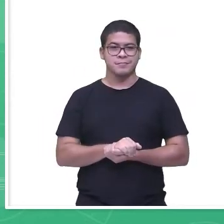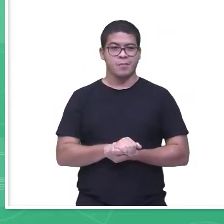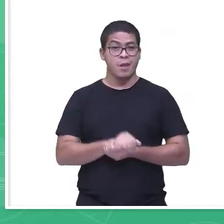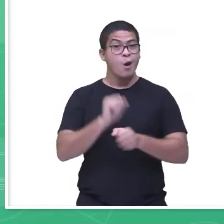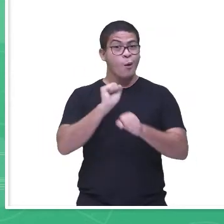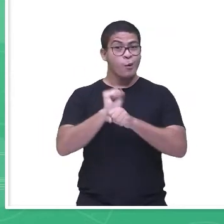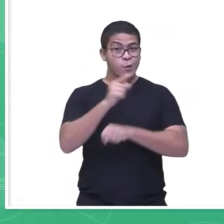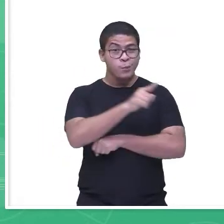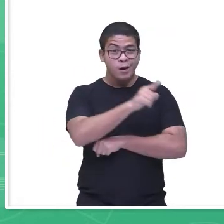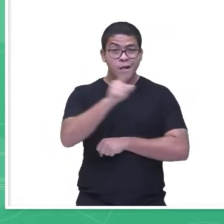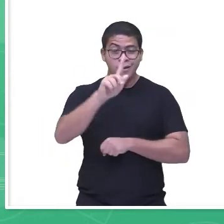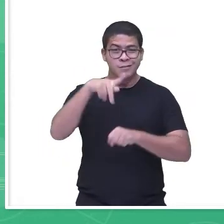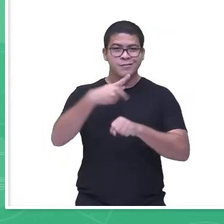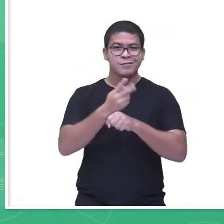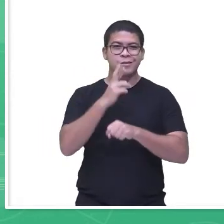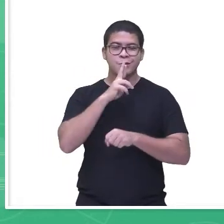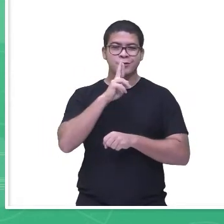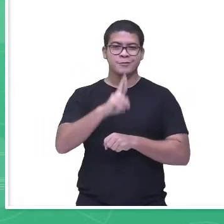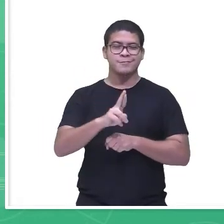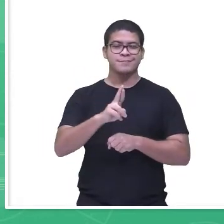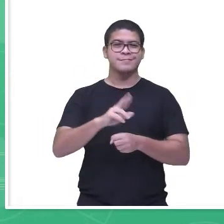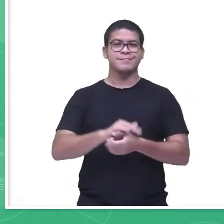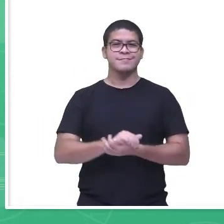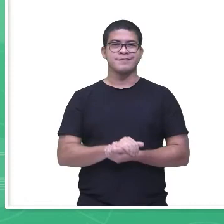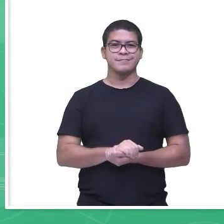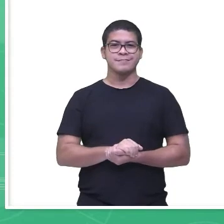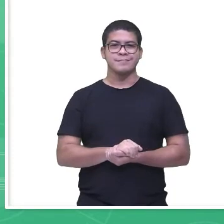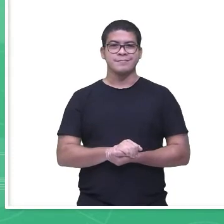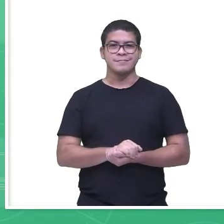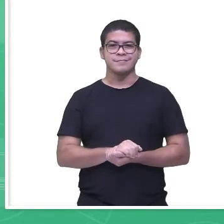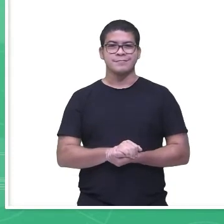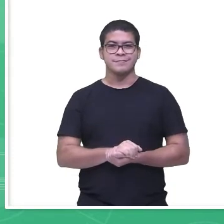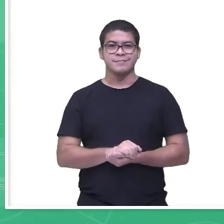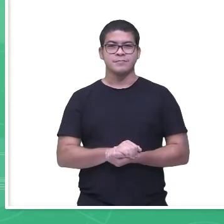se vocês vão conseguir responder, tá bom?